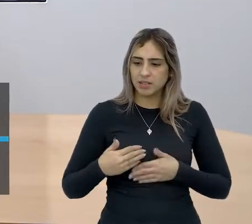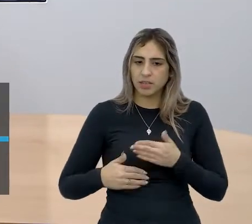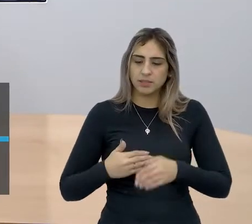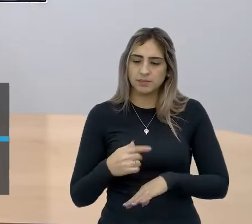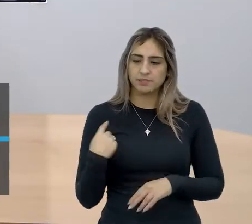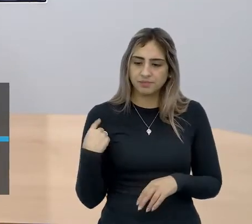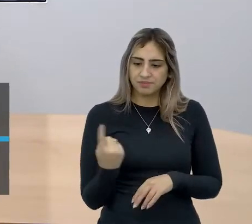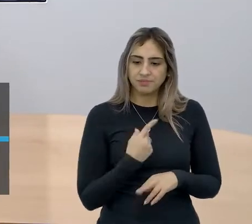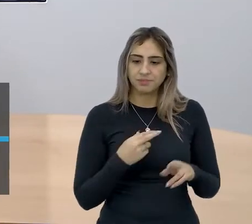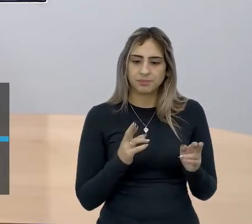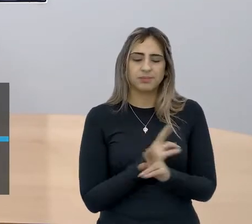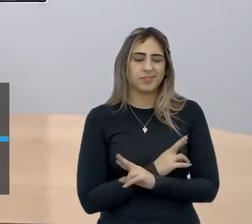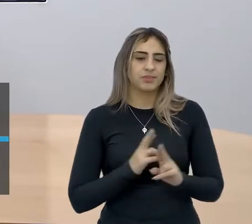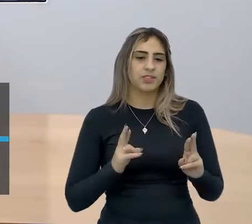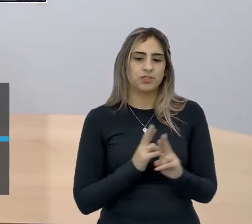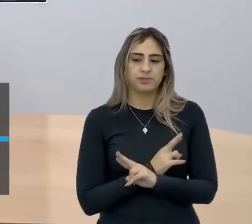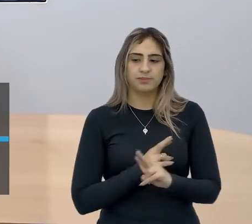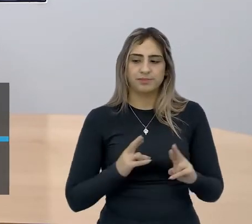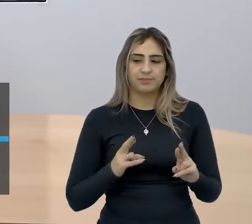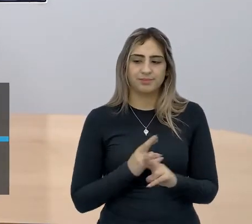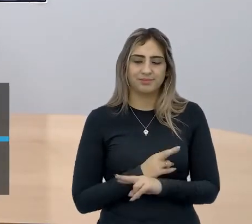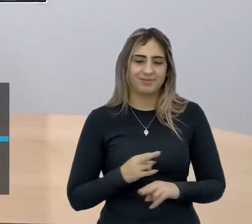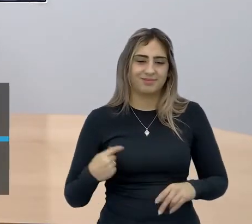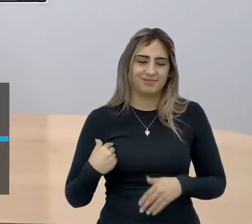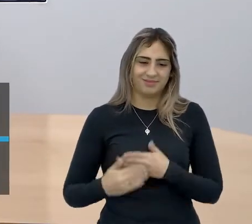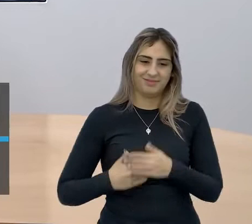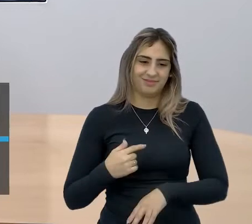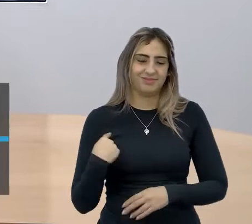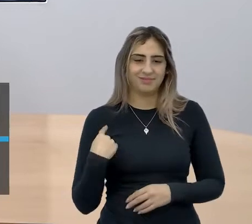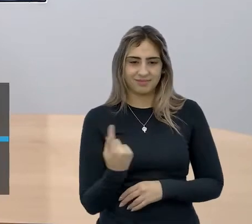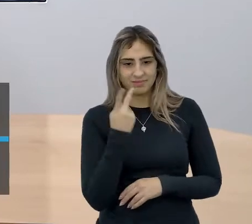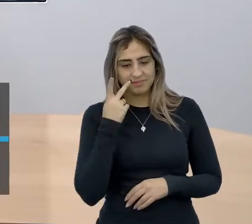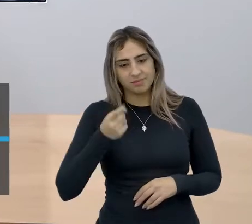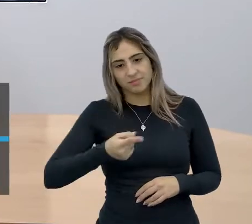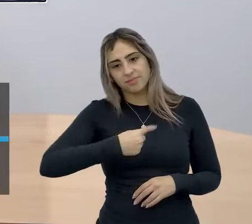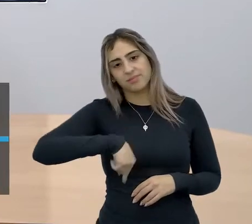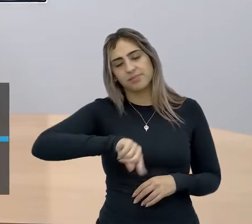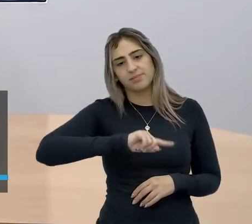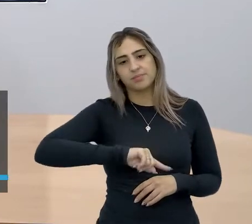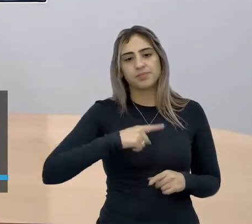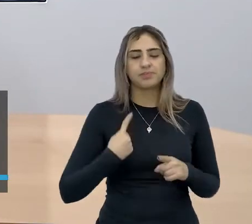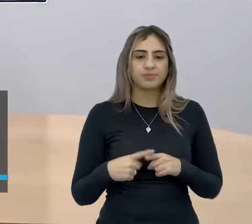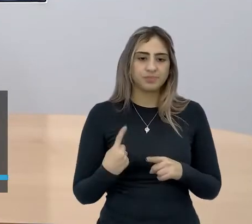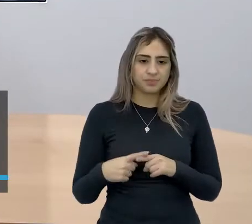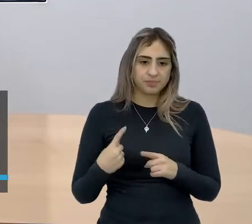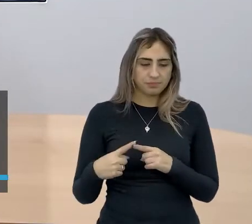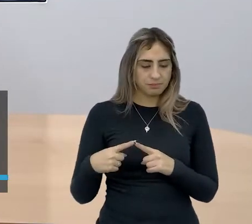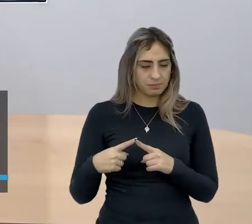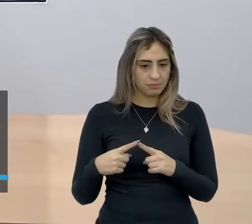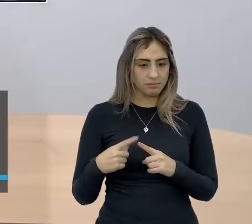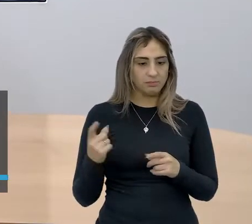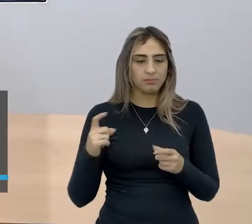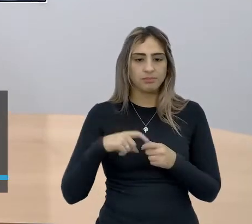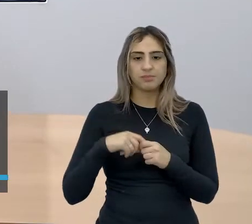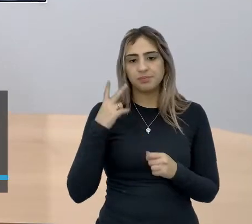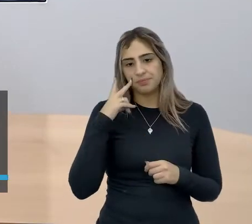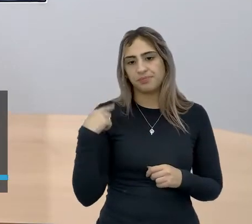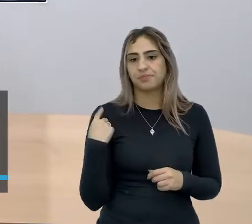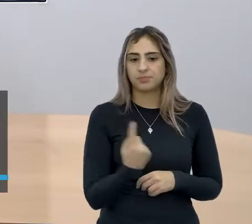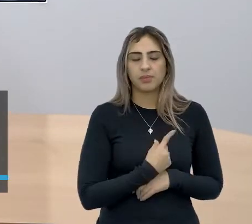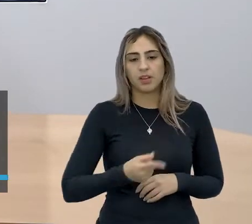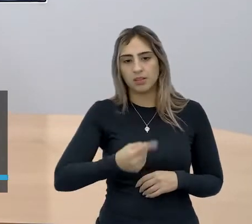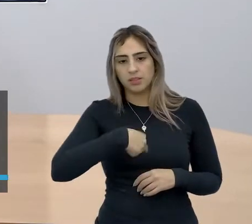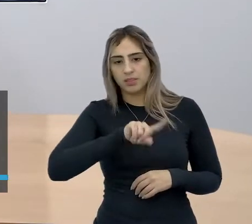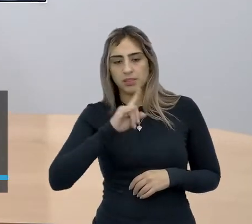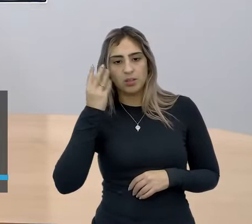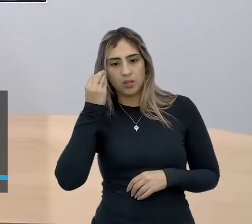nossas relações aí, que é muito importante, tá certo? Então tá aí para vocês. Bom, então voltando aí pra gente, para vocês que não